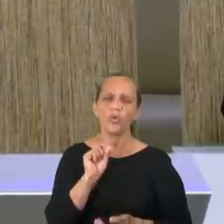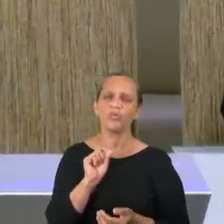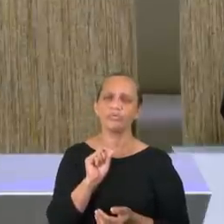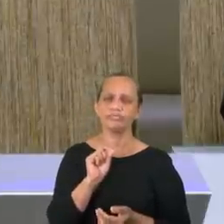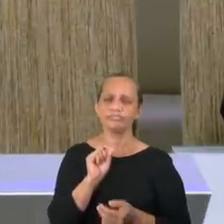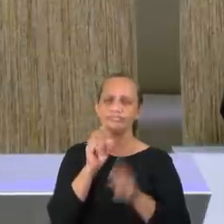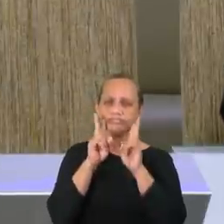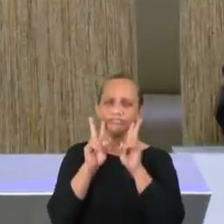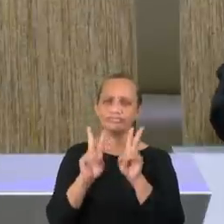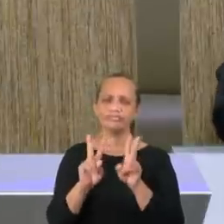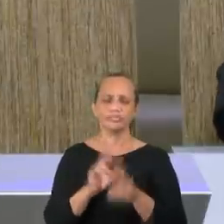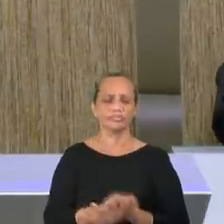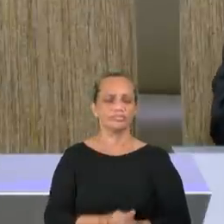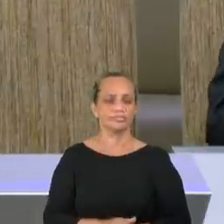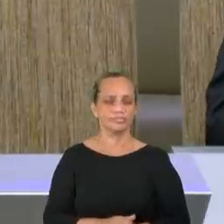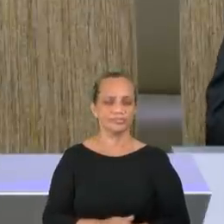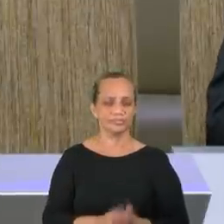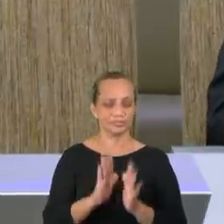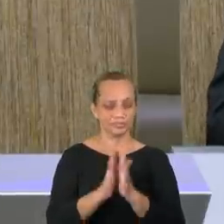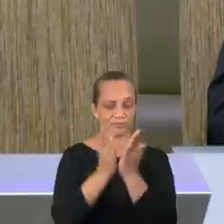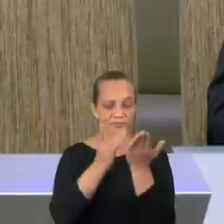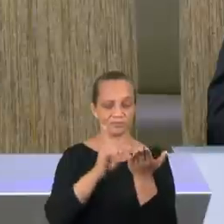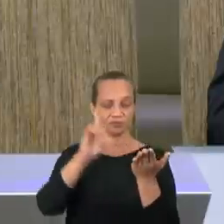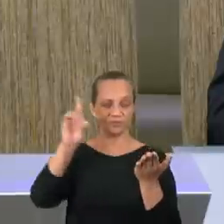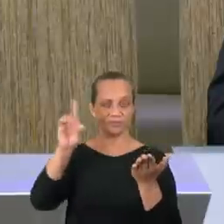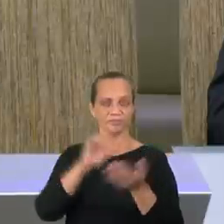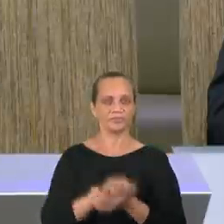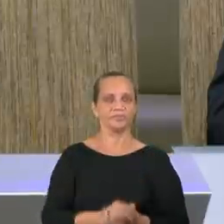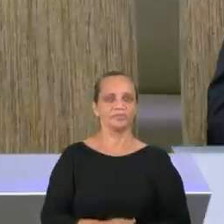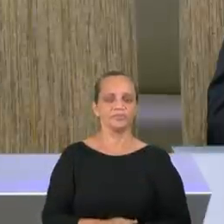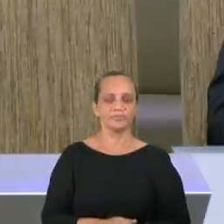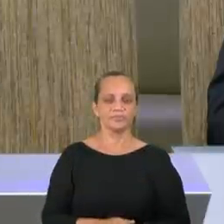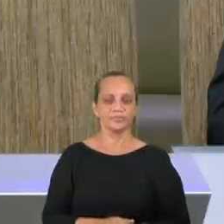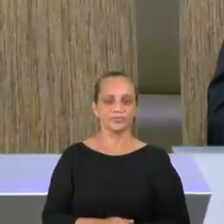diz a palavra do Senhor.